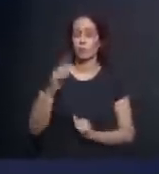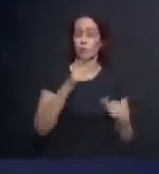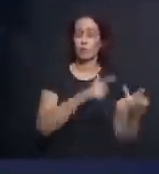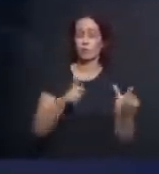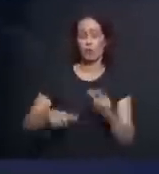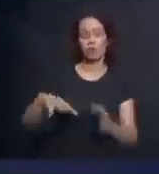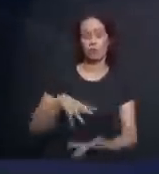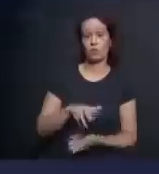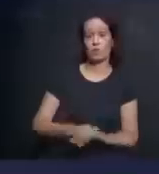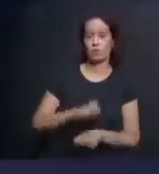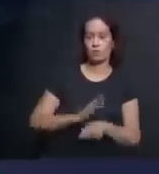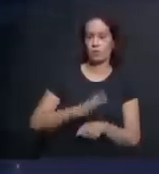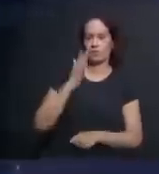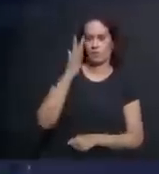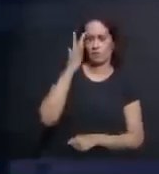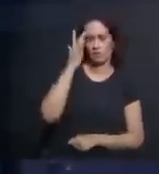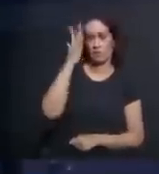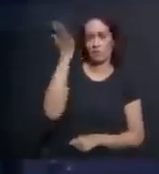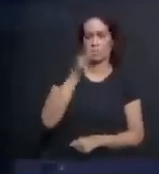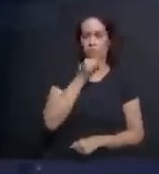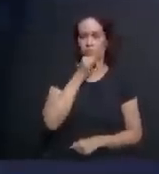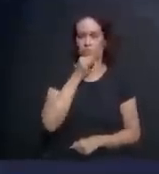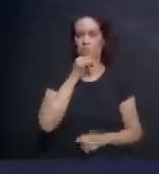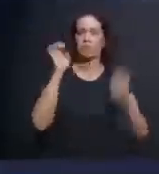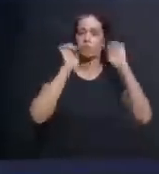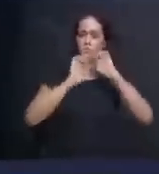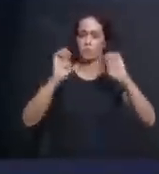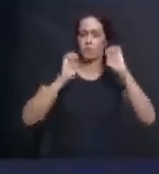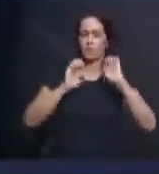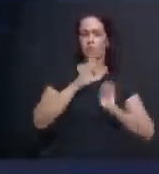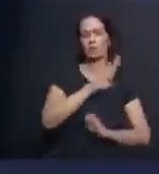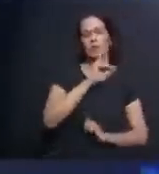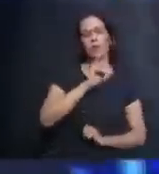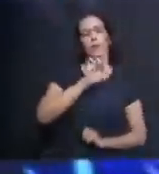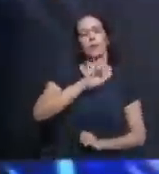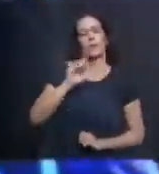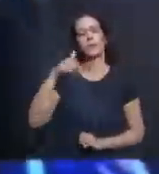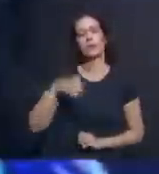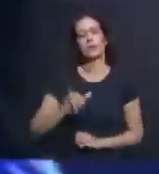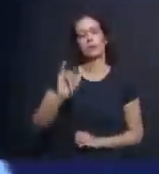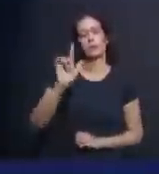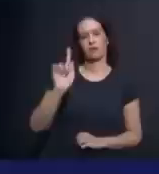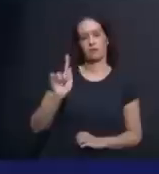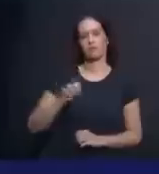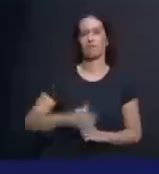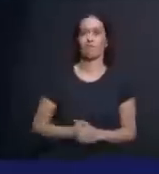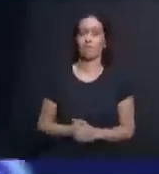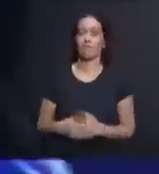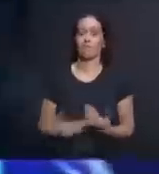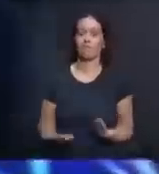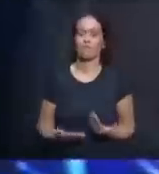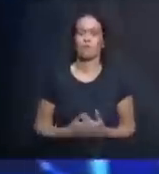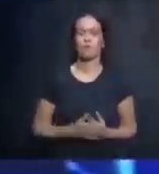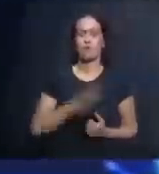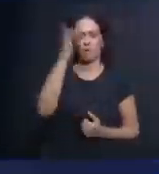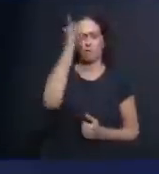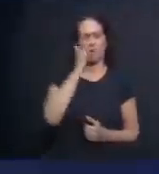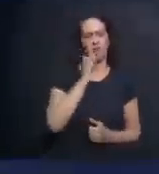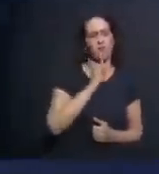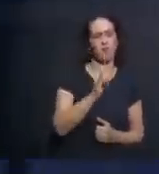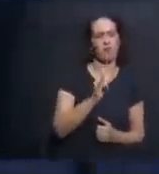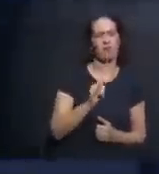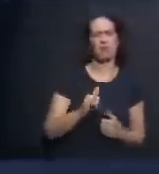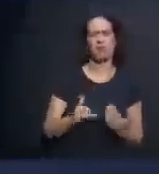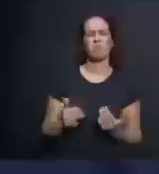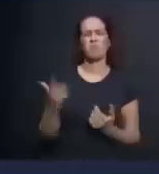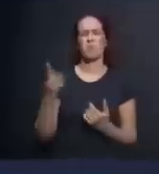exemplo, evangelista Billy Graham. Ninguém tem dificuldade com isso. Profeta Sean Bowles. Ninguém. Tem um